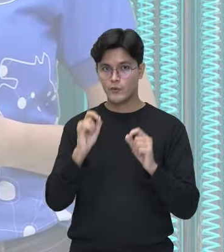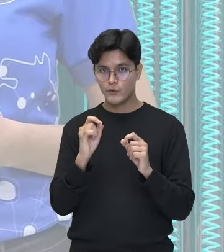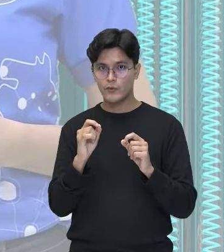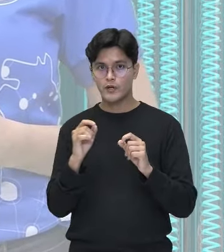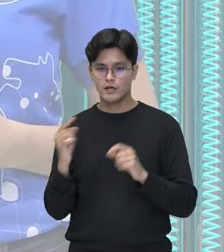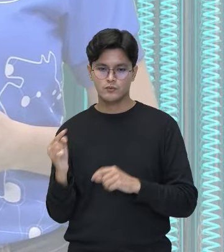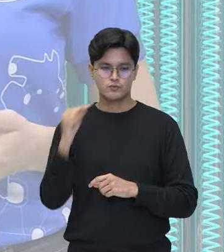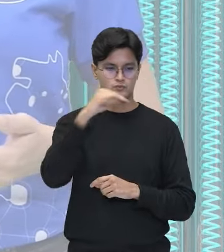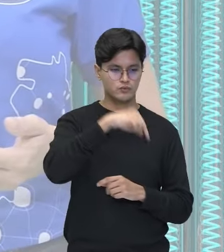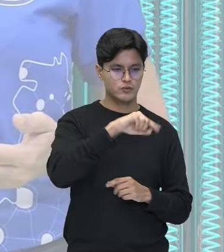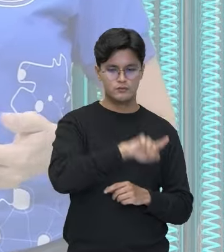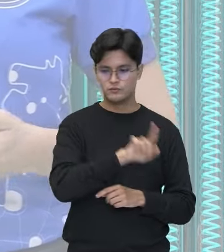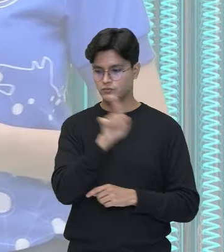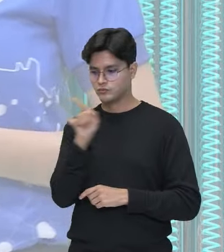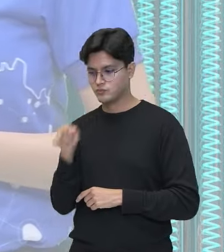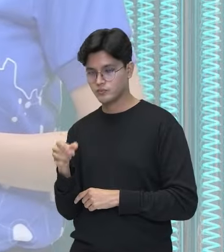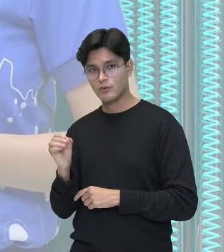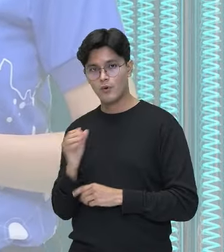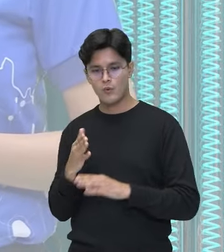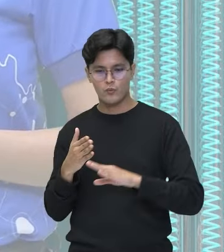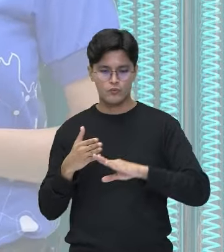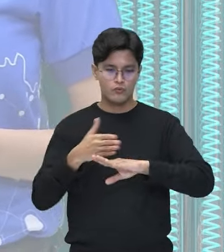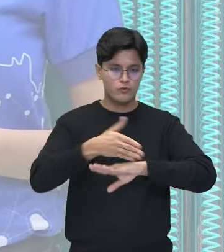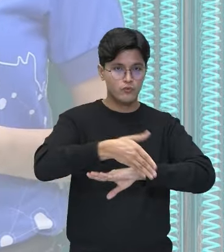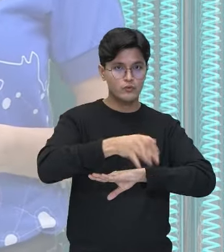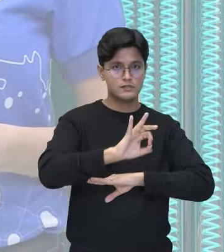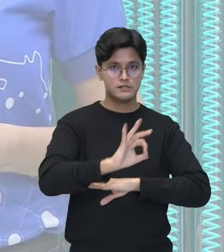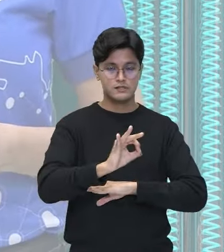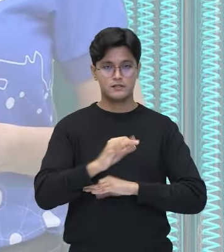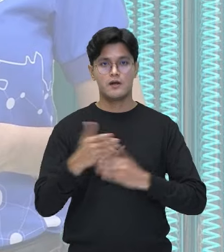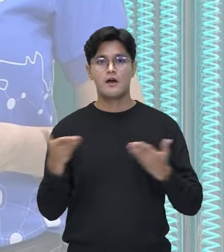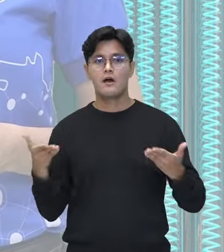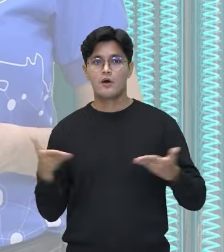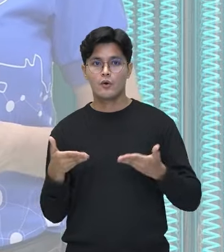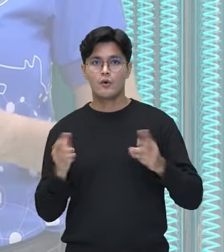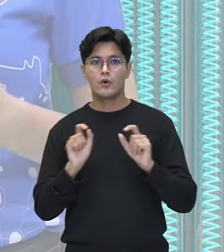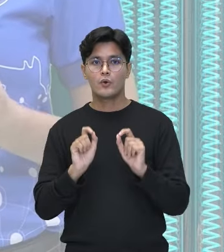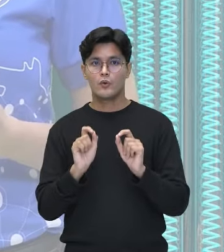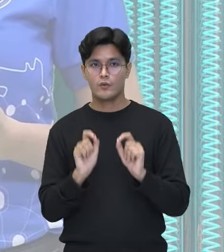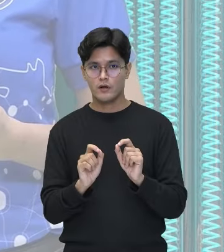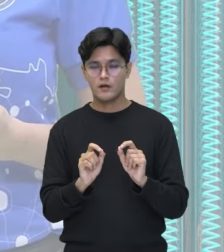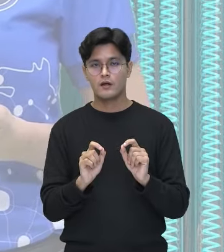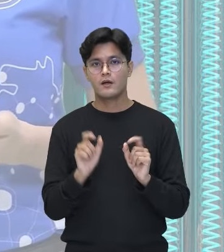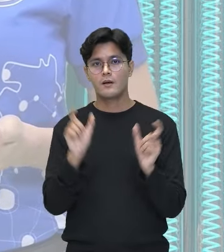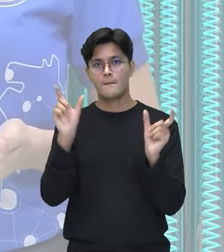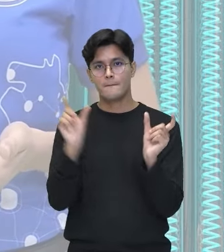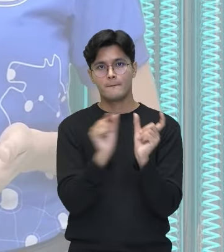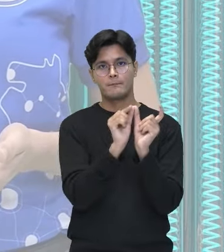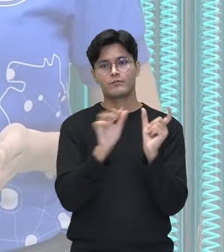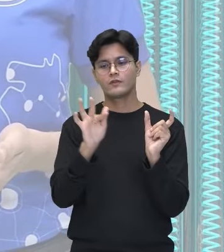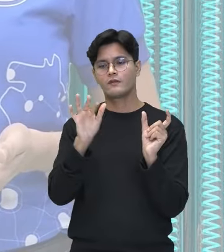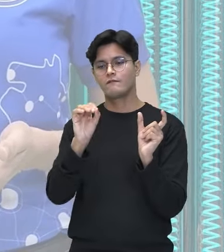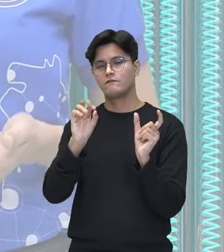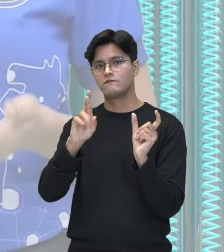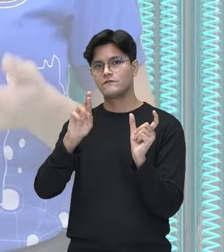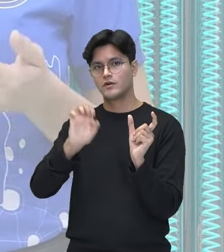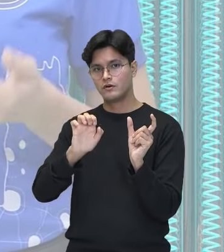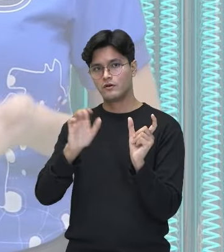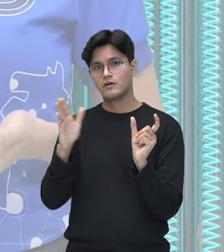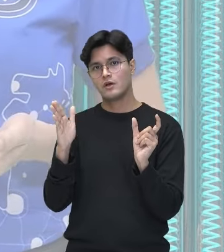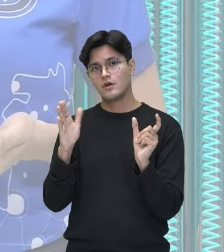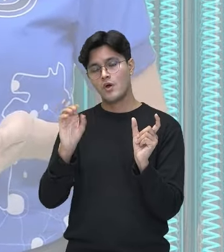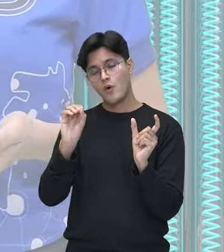outro lado. Vamos continuar. Agora, o prefixo for ou pré. Qual a ideia dele?